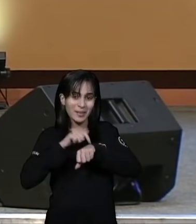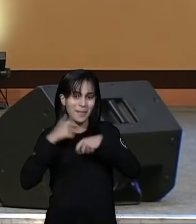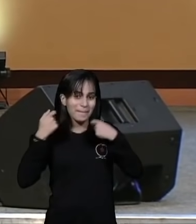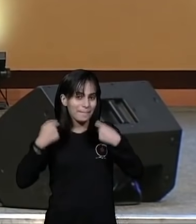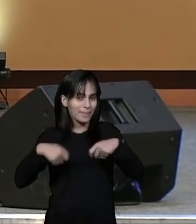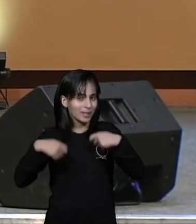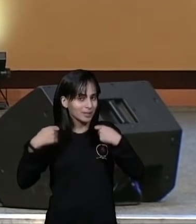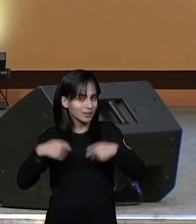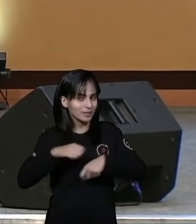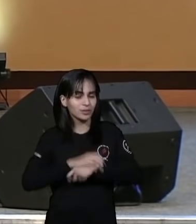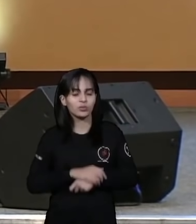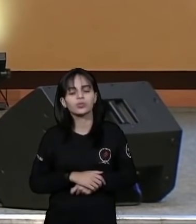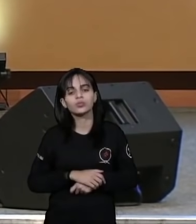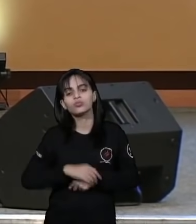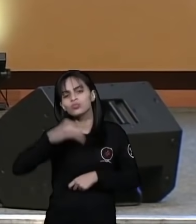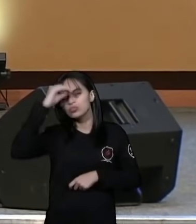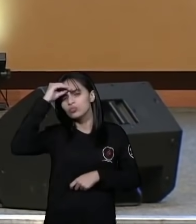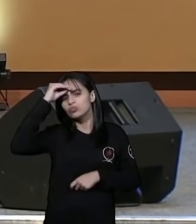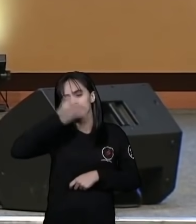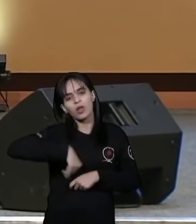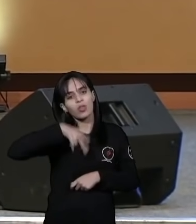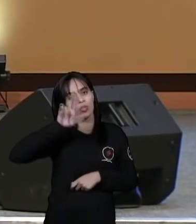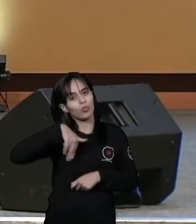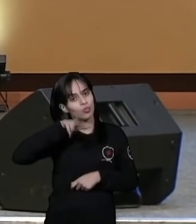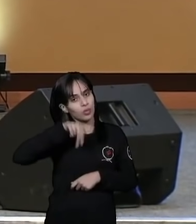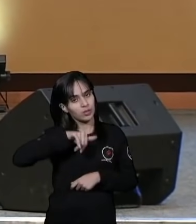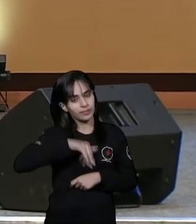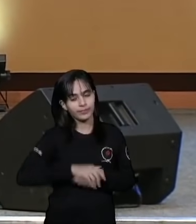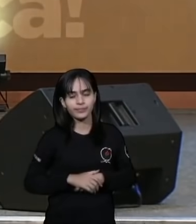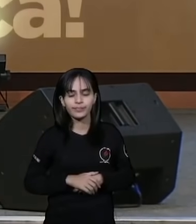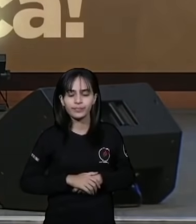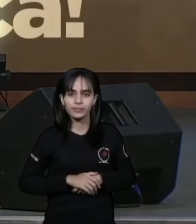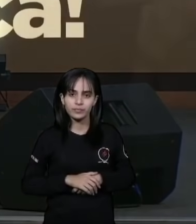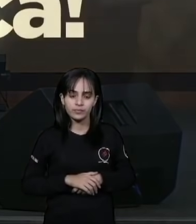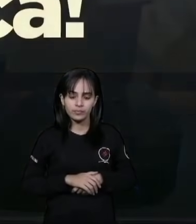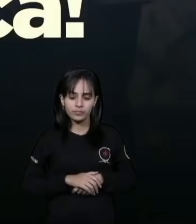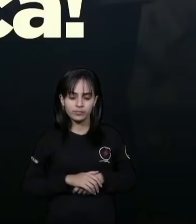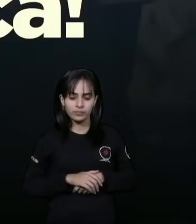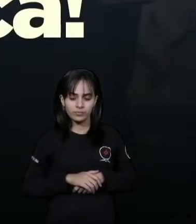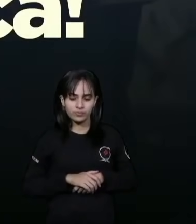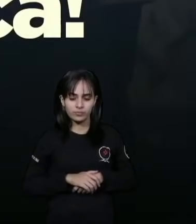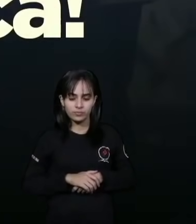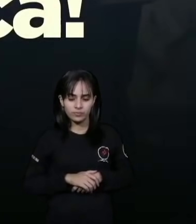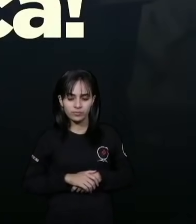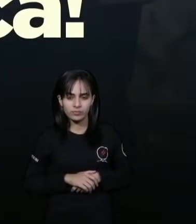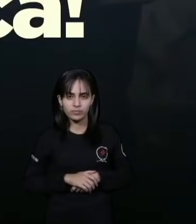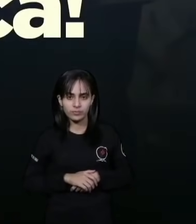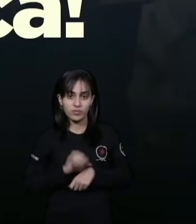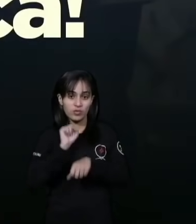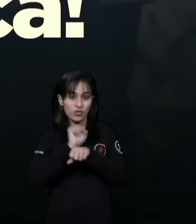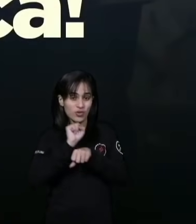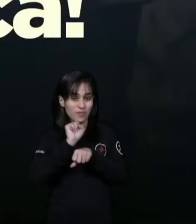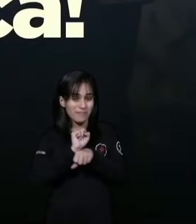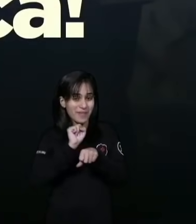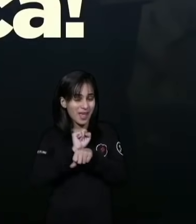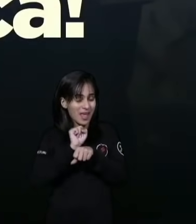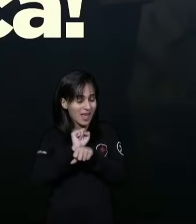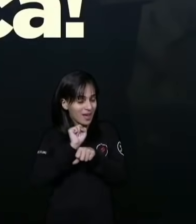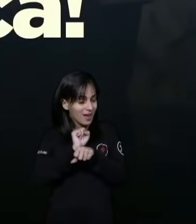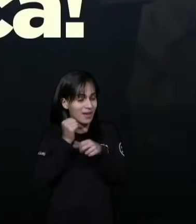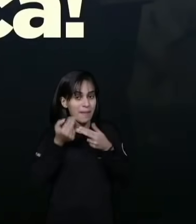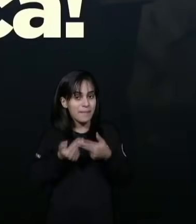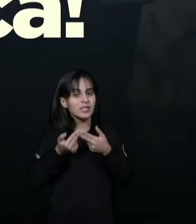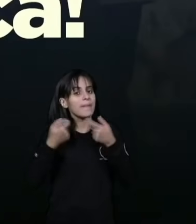for necessário Não desista nunca e espere o tempo